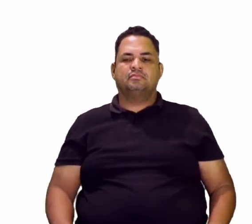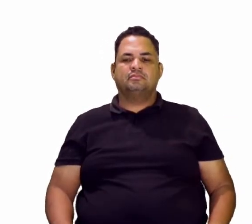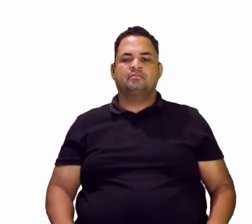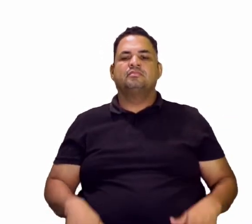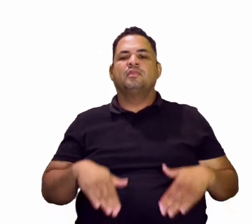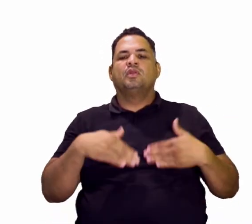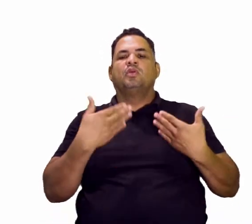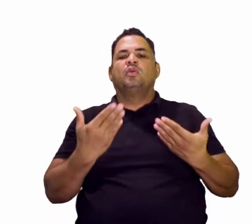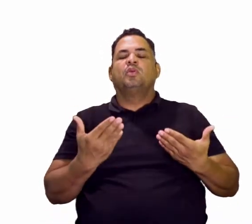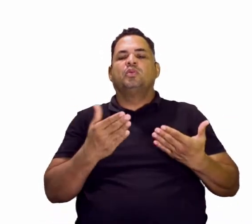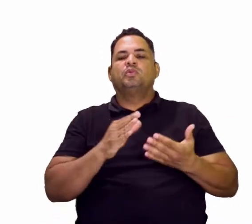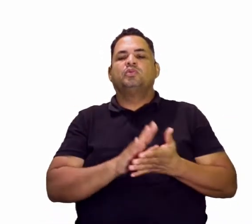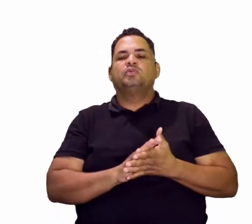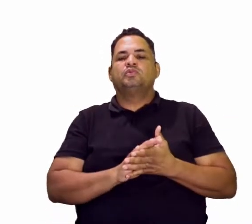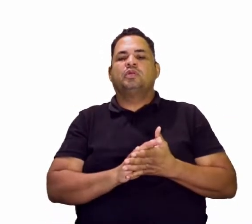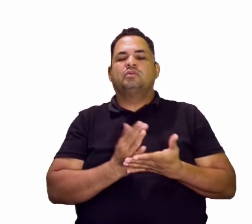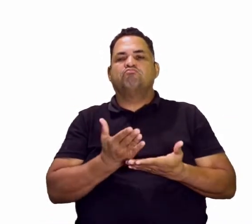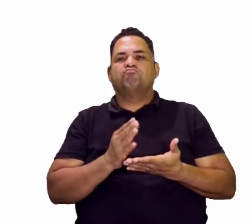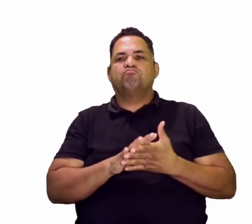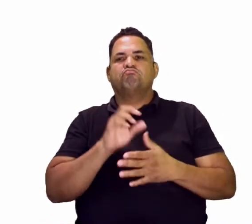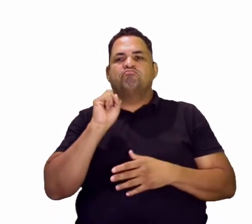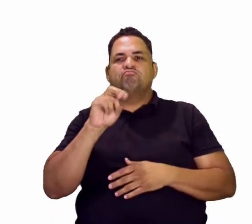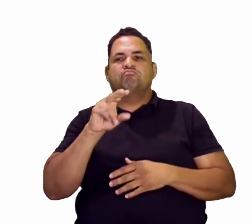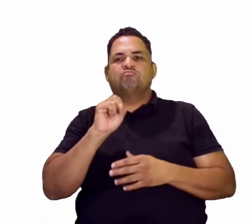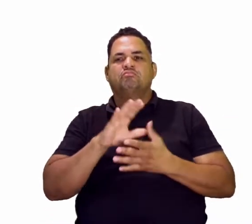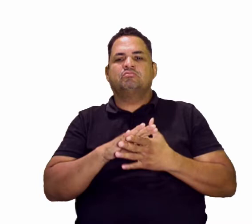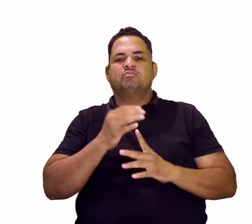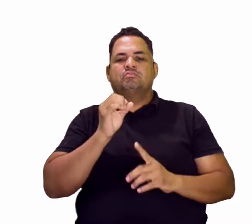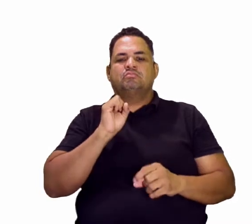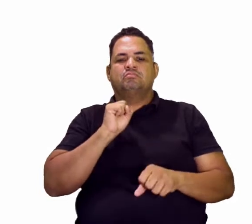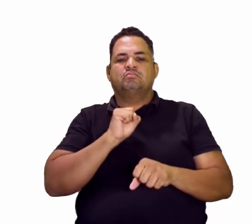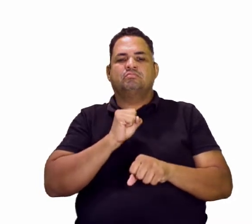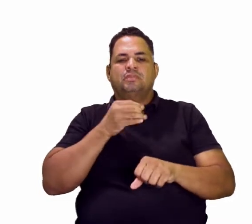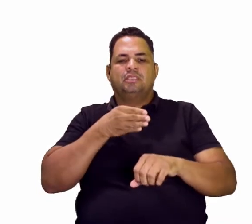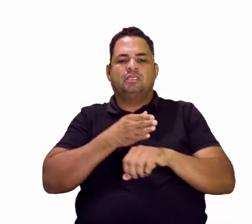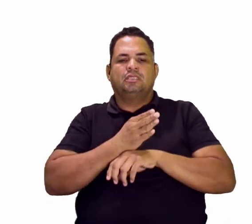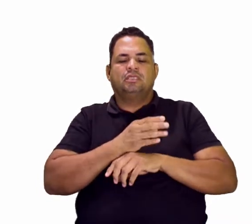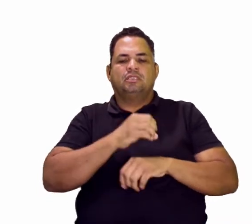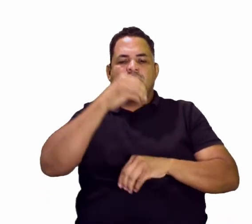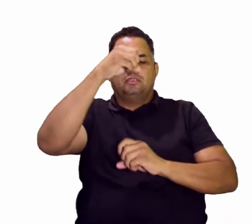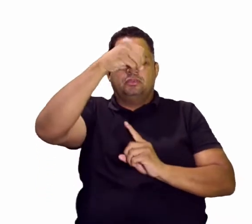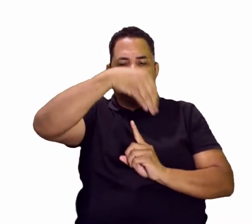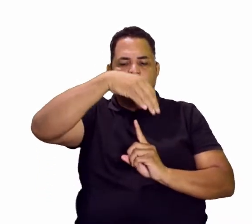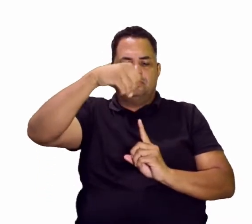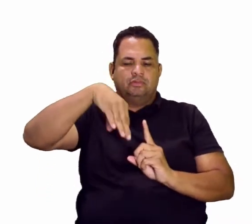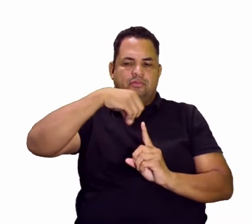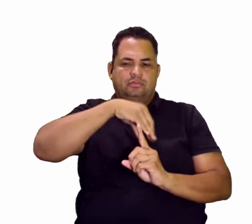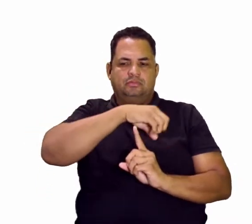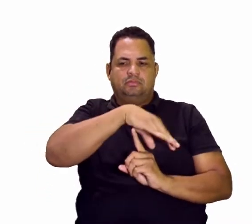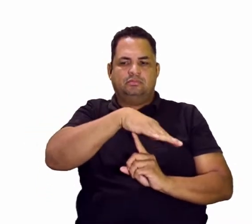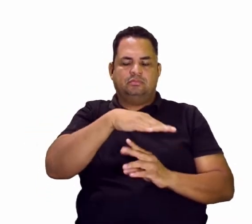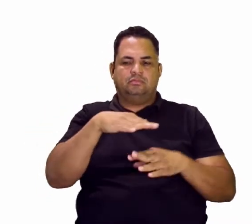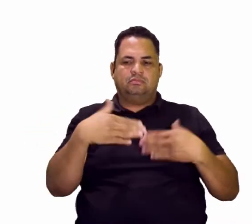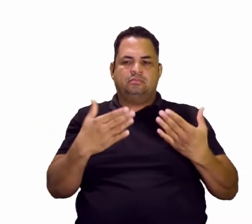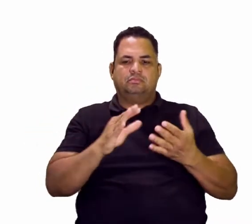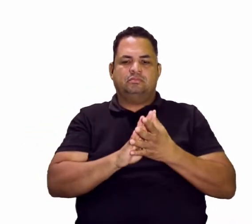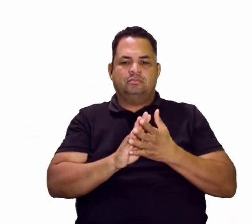um vírus que parasita um fungo, o que é que ele vai ser? Esqueceu, né? Pois é